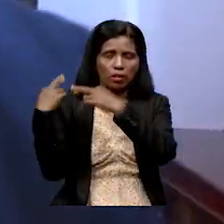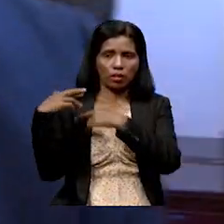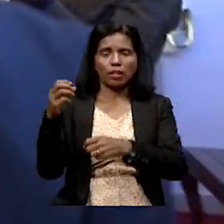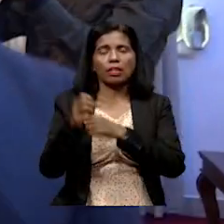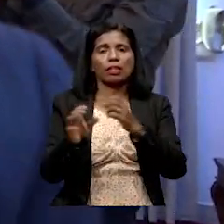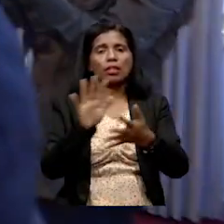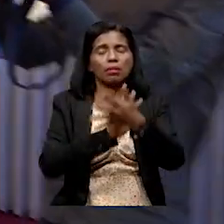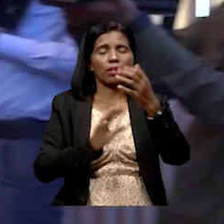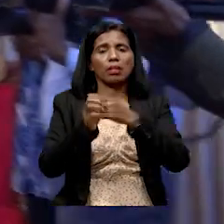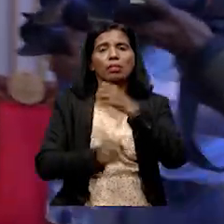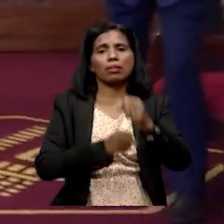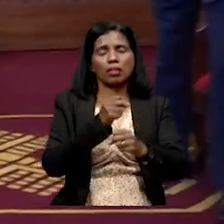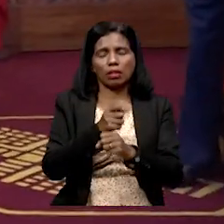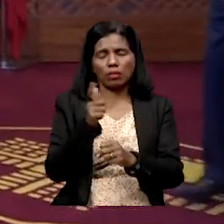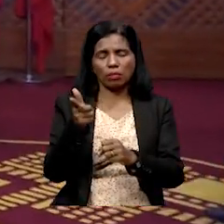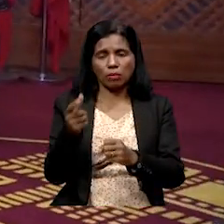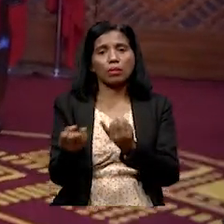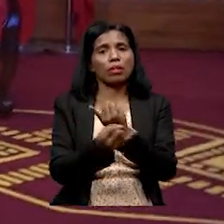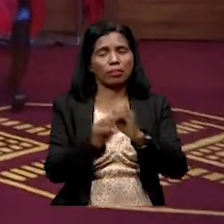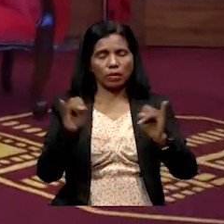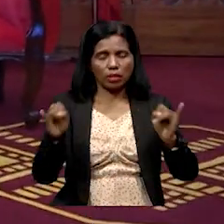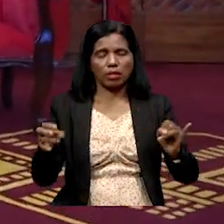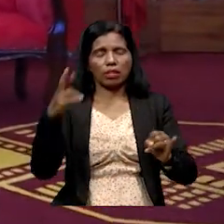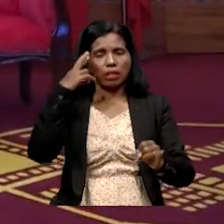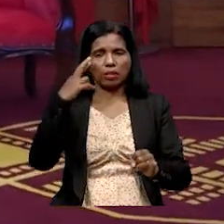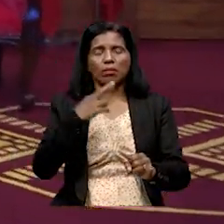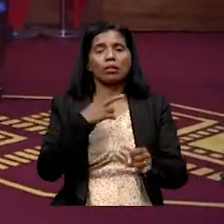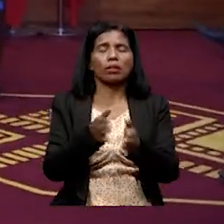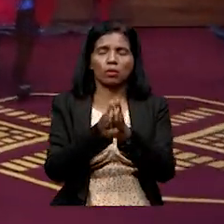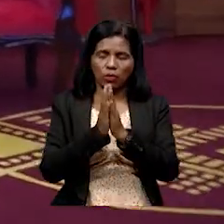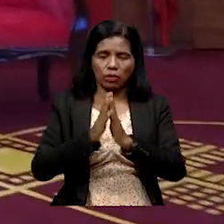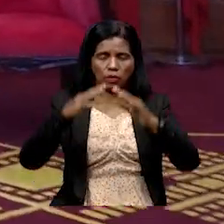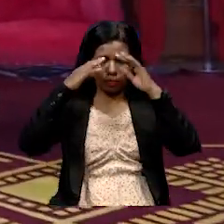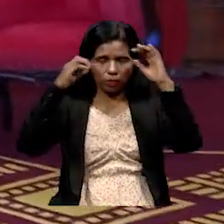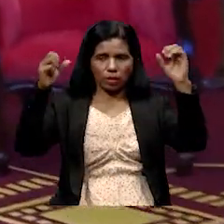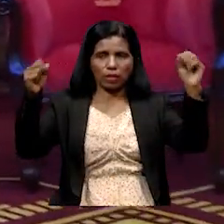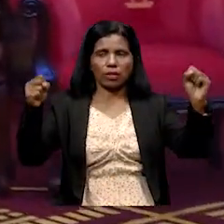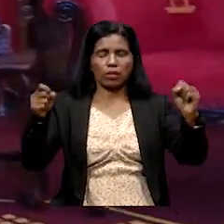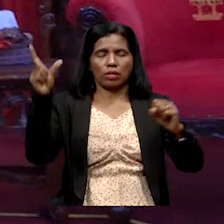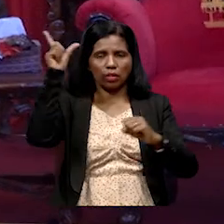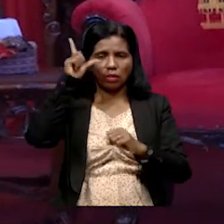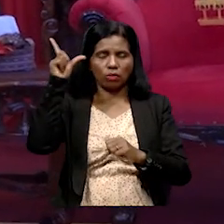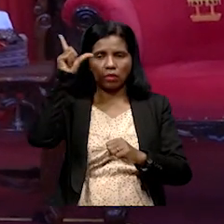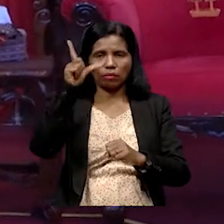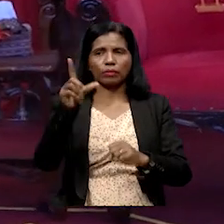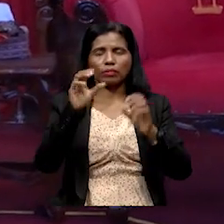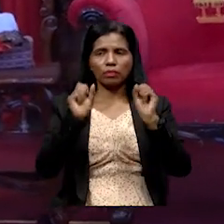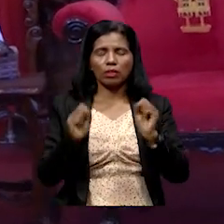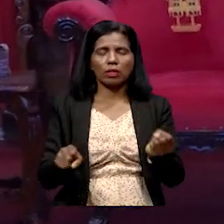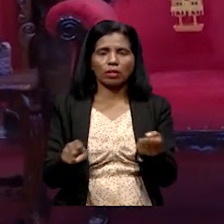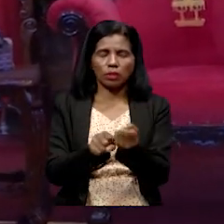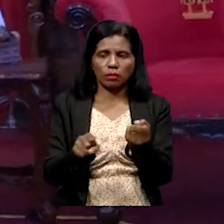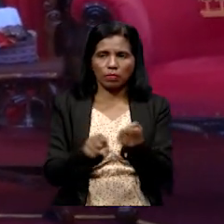Tinangruanulu Restauração Independência, José Ramos Horta mos husu Presidente Republika Francisco Guterres Luolo ni